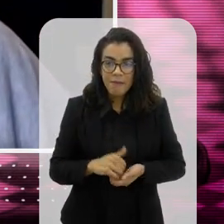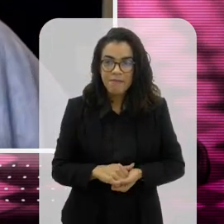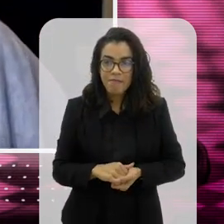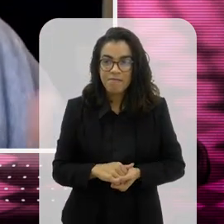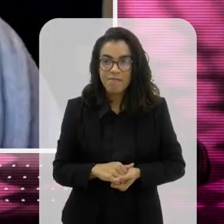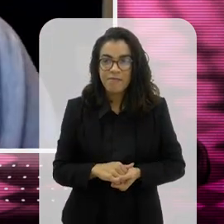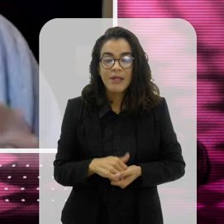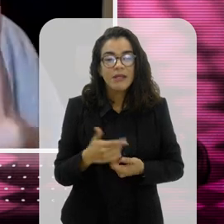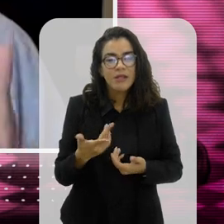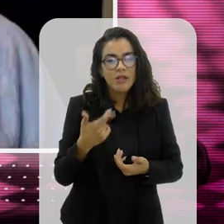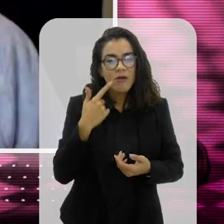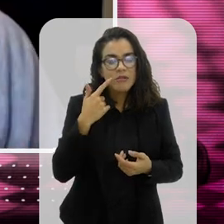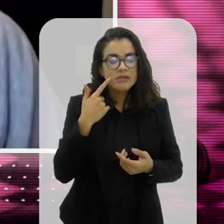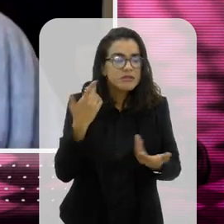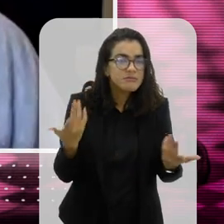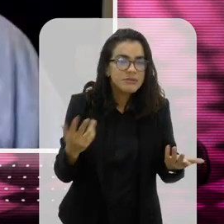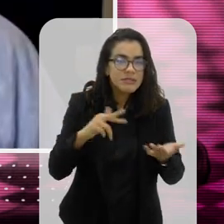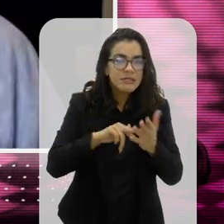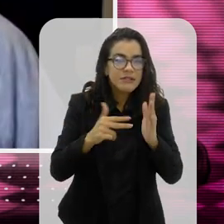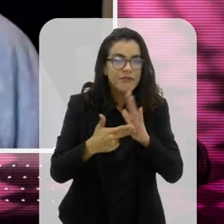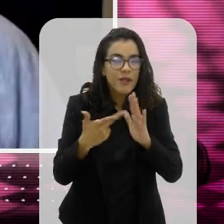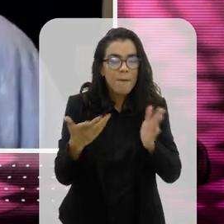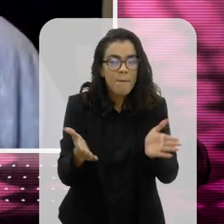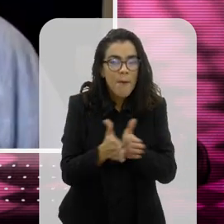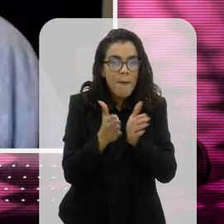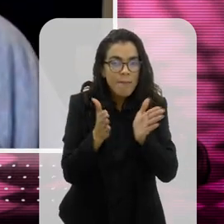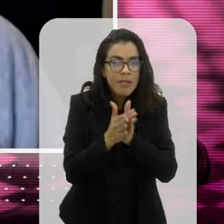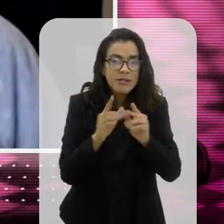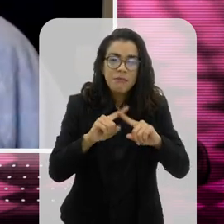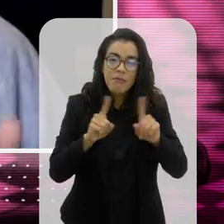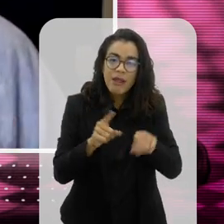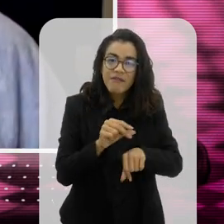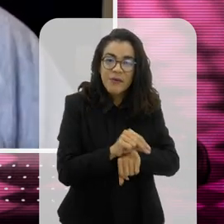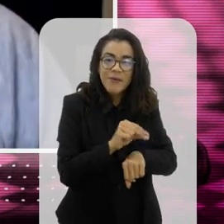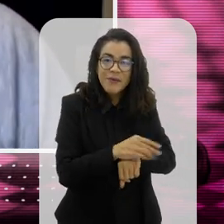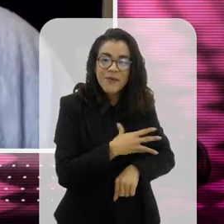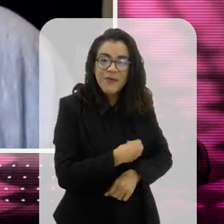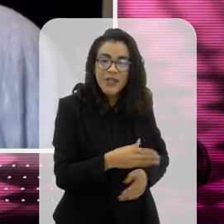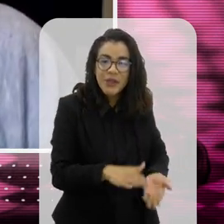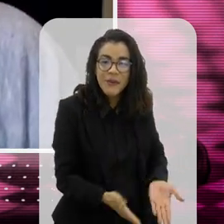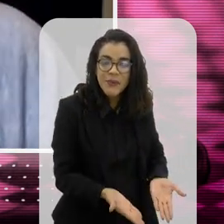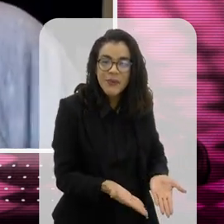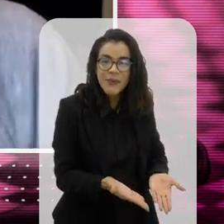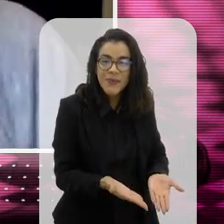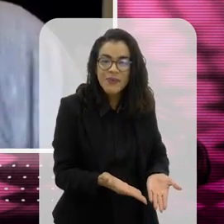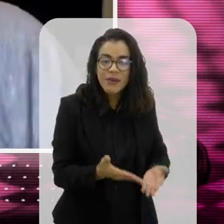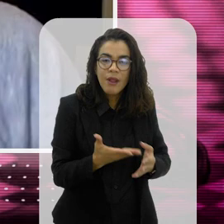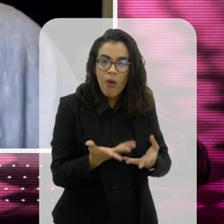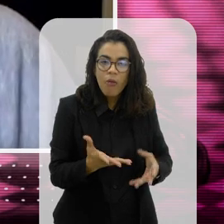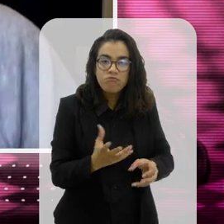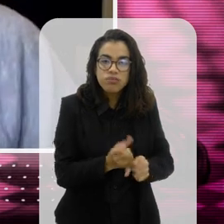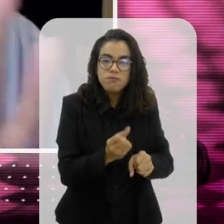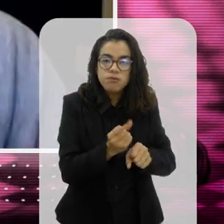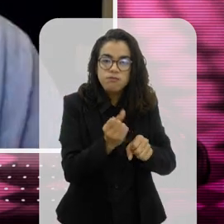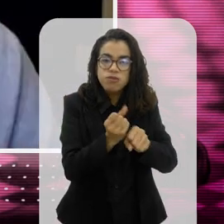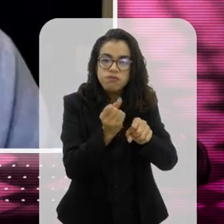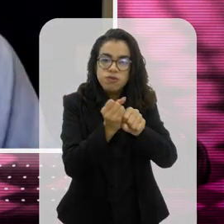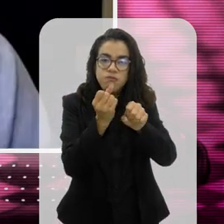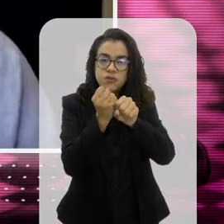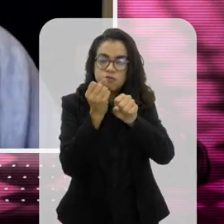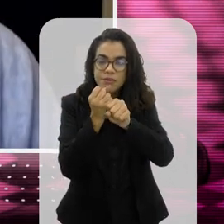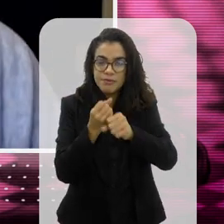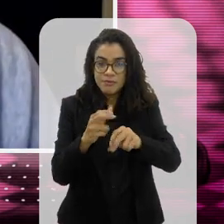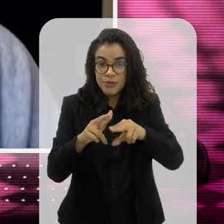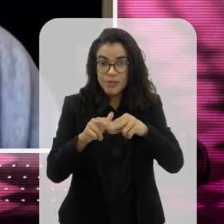como o homem. Então, né, você perpetua esse ciclo de pobreza entre as mulheres. Então, acho que são muitas questões que a gente precisa, mas eu acho que